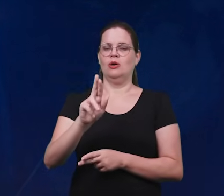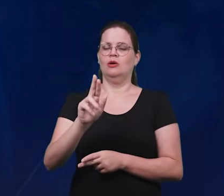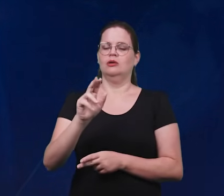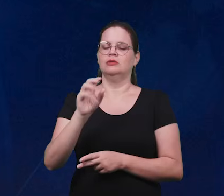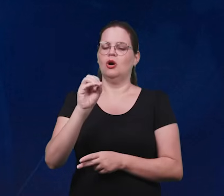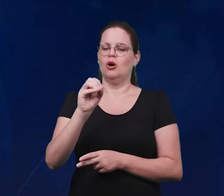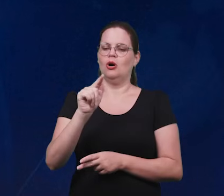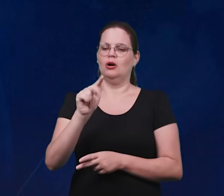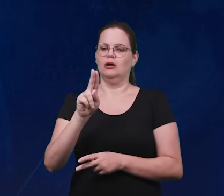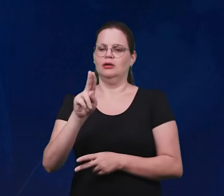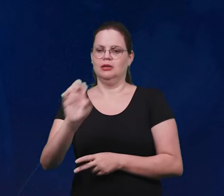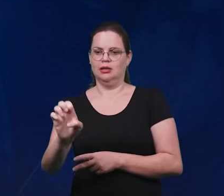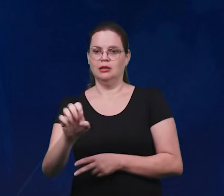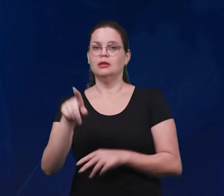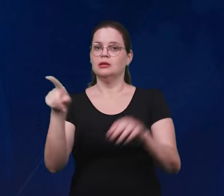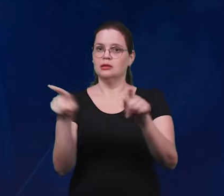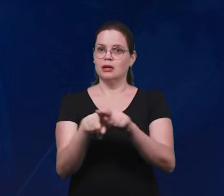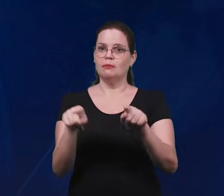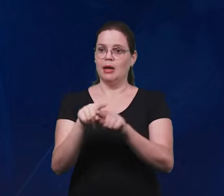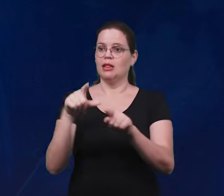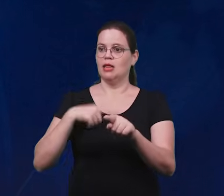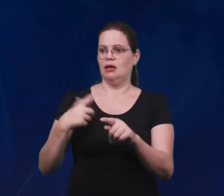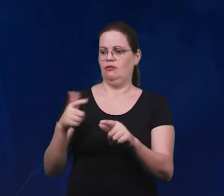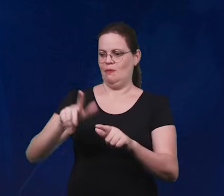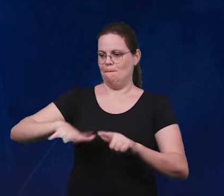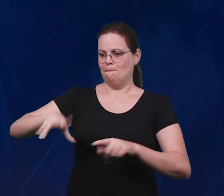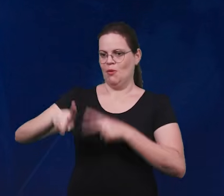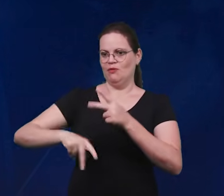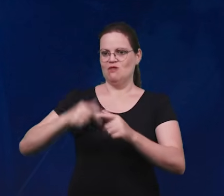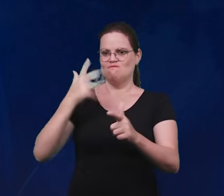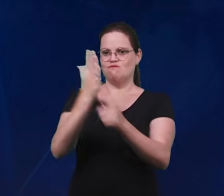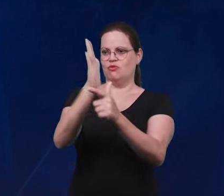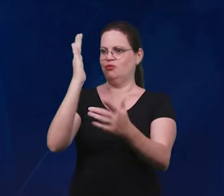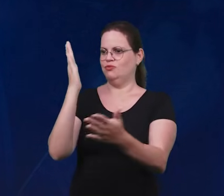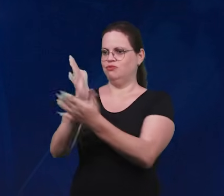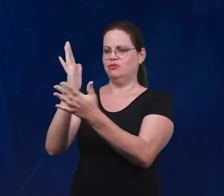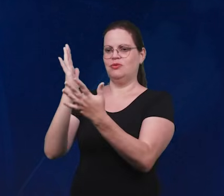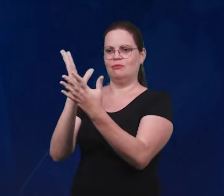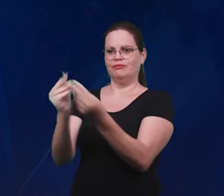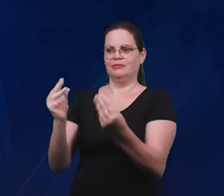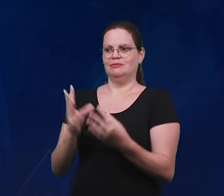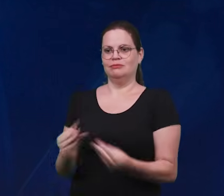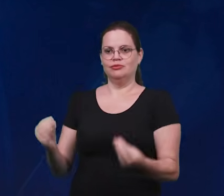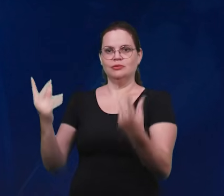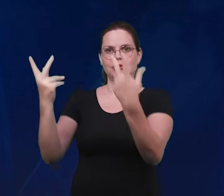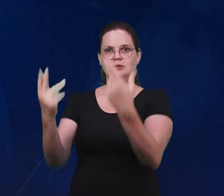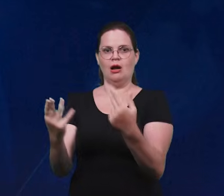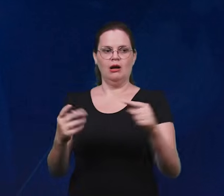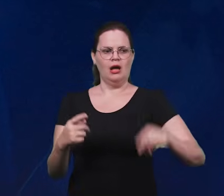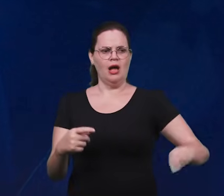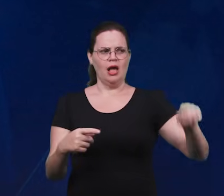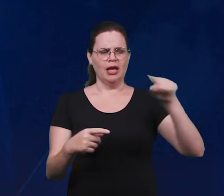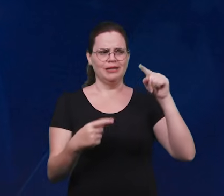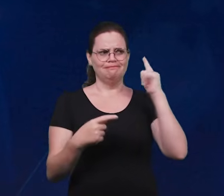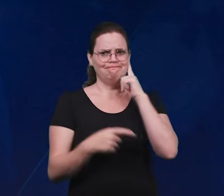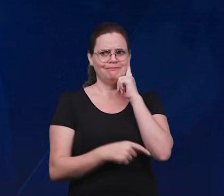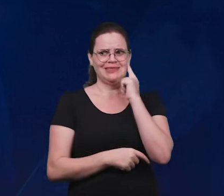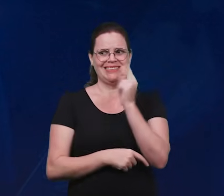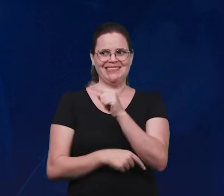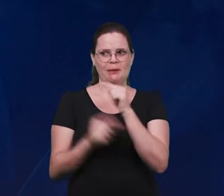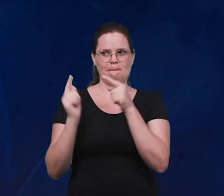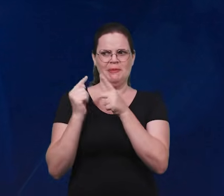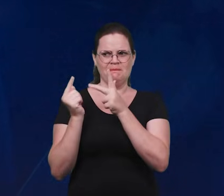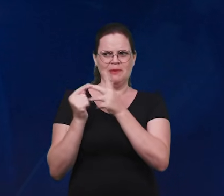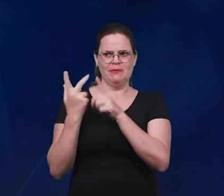Bazã, então eles agora adotaram uma tática muito sutil para firmar